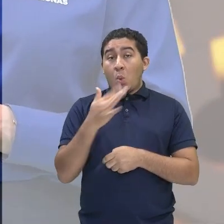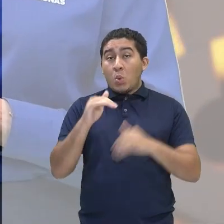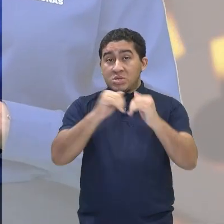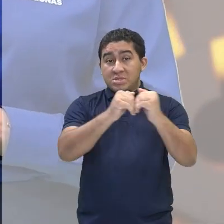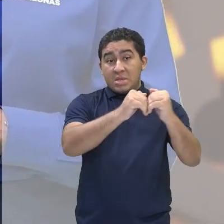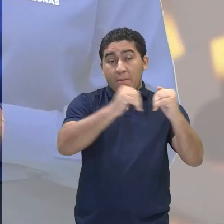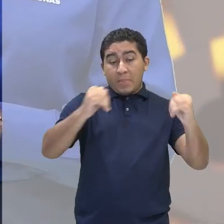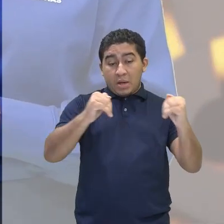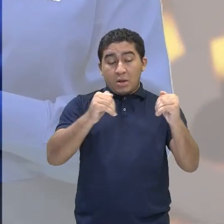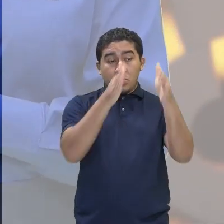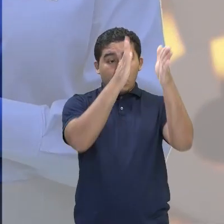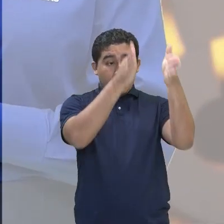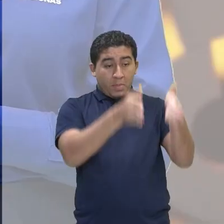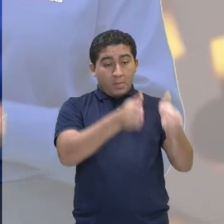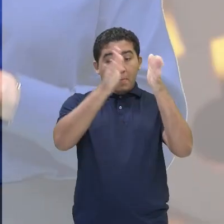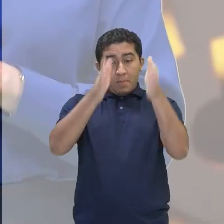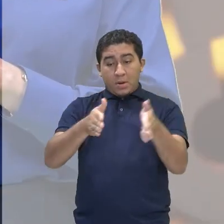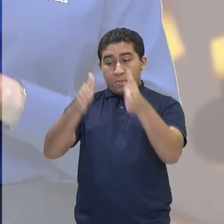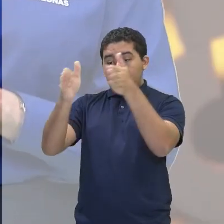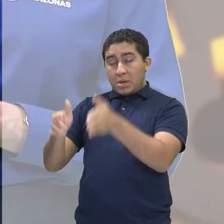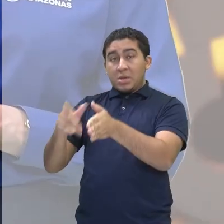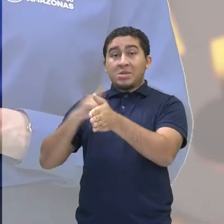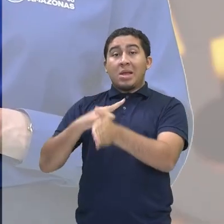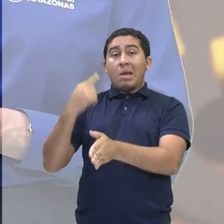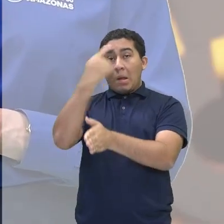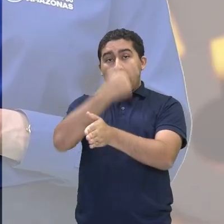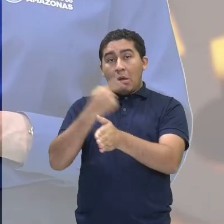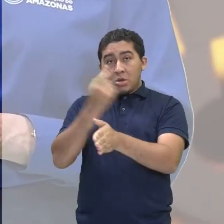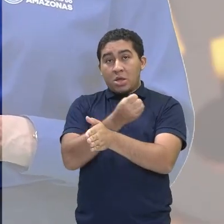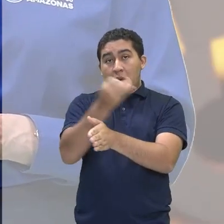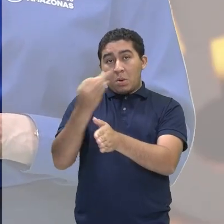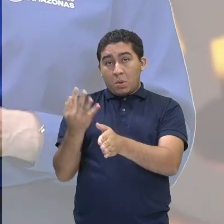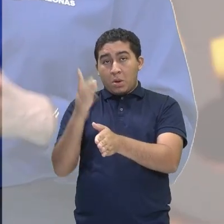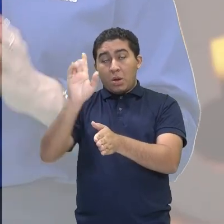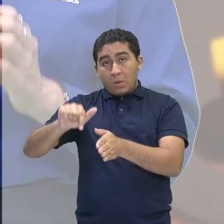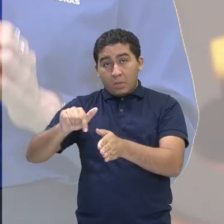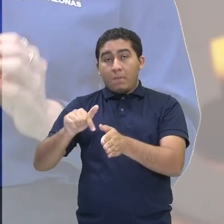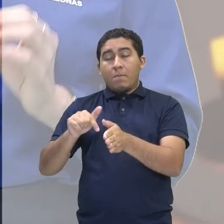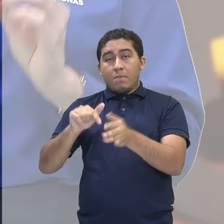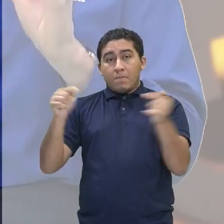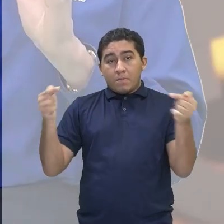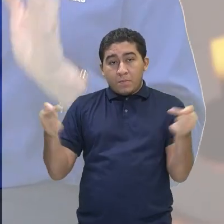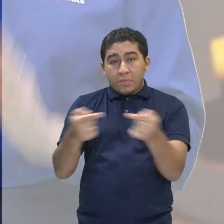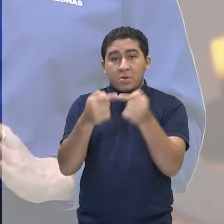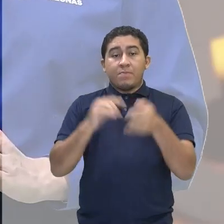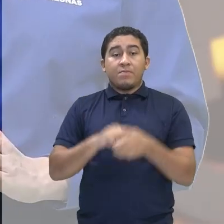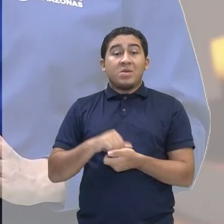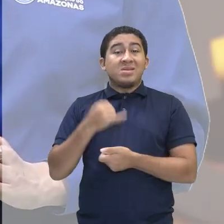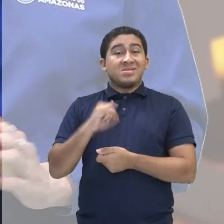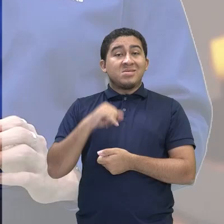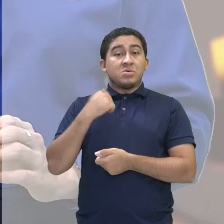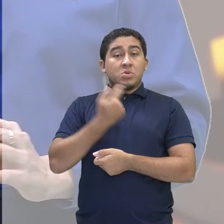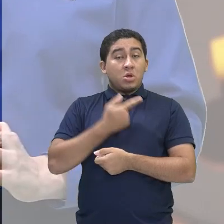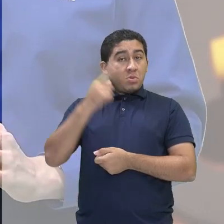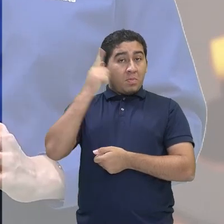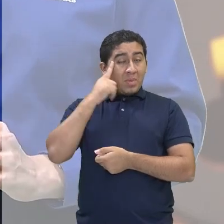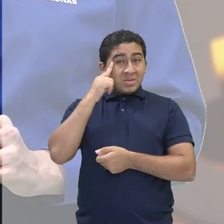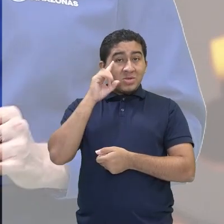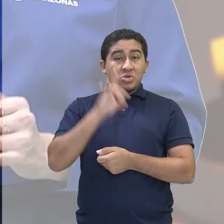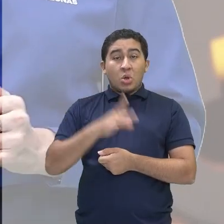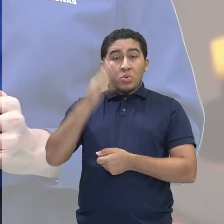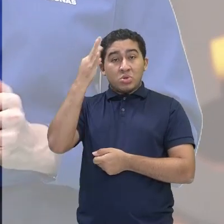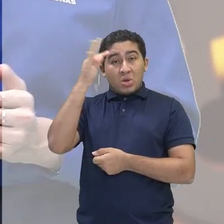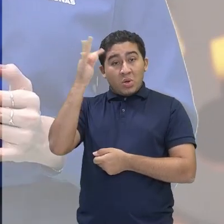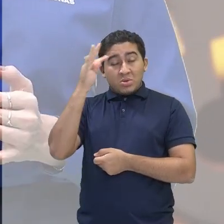de cada uma dessas regiões. Se a gente fosse levar em consideração apenas o limite teórico, nós